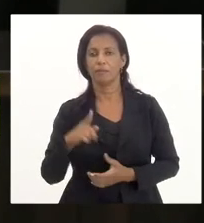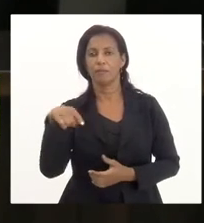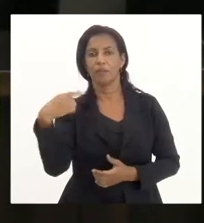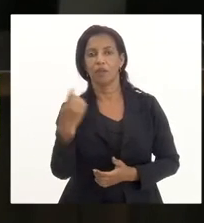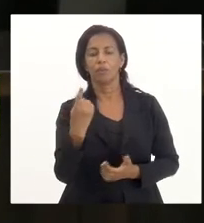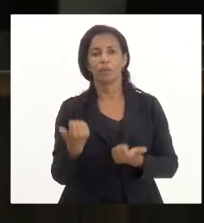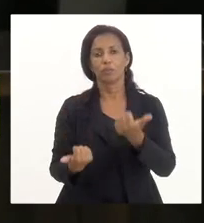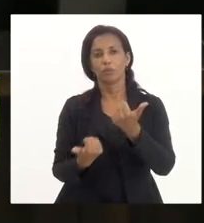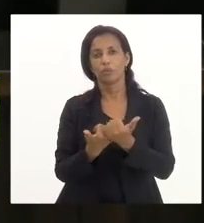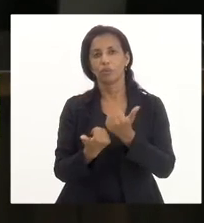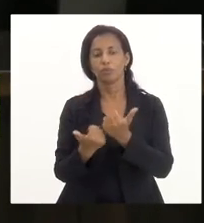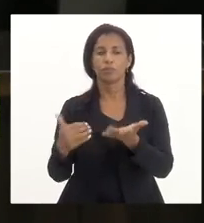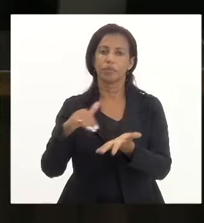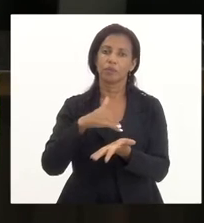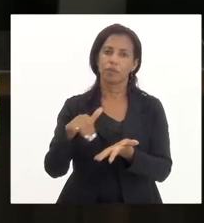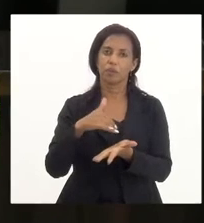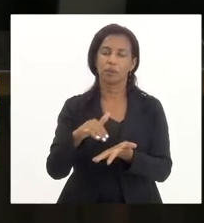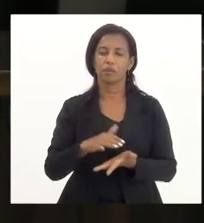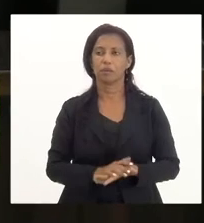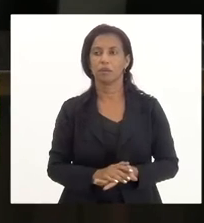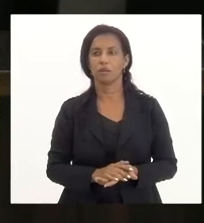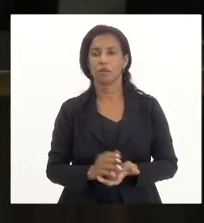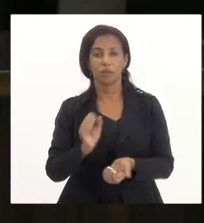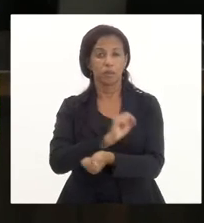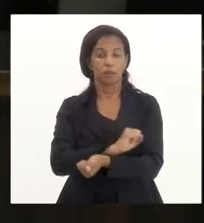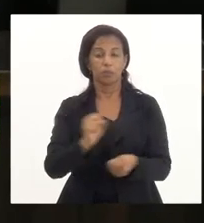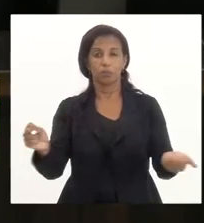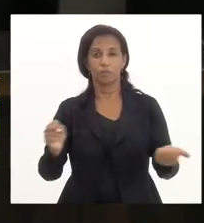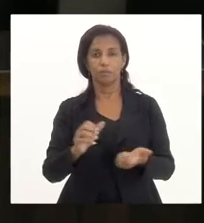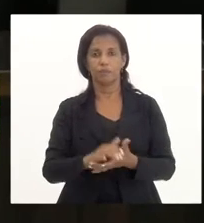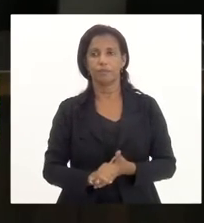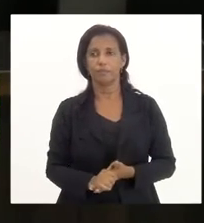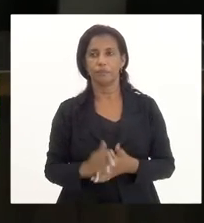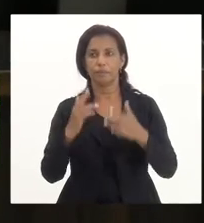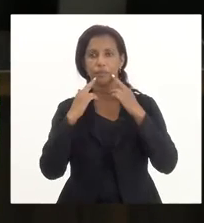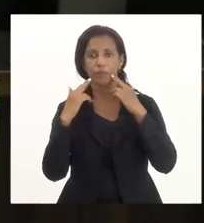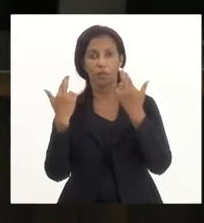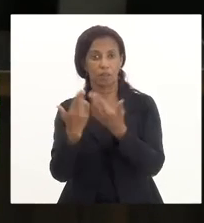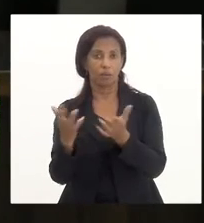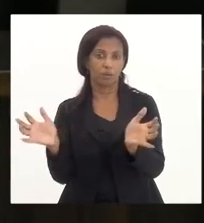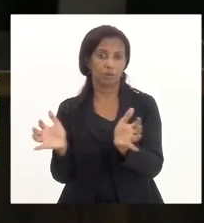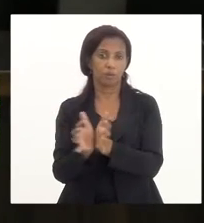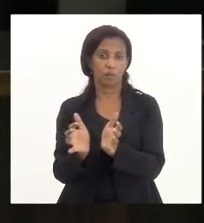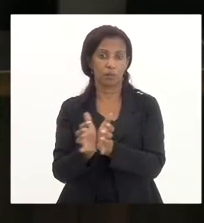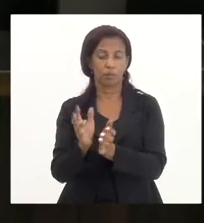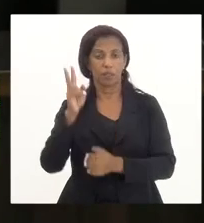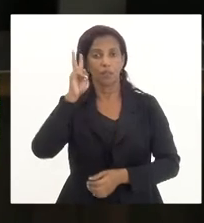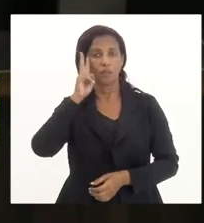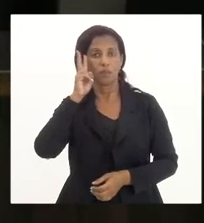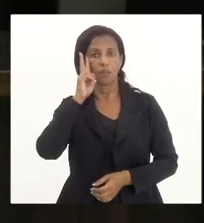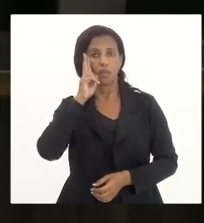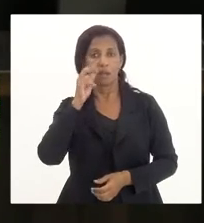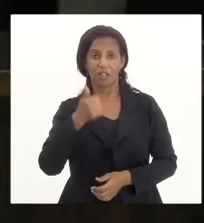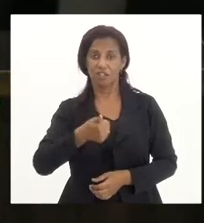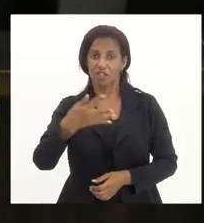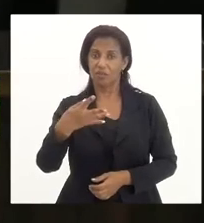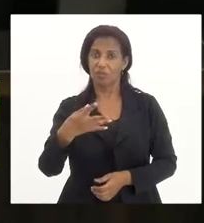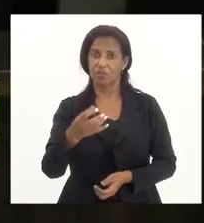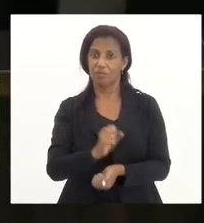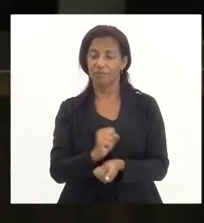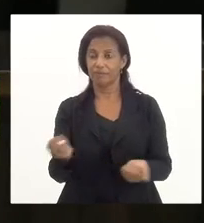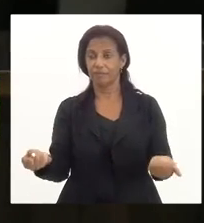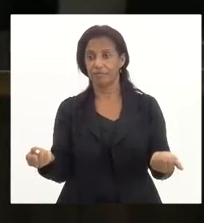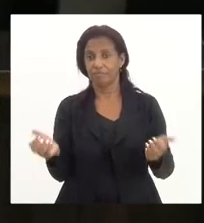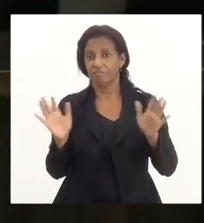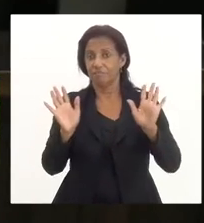nosso subsecretário que vai ser mais ou menos impossível ter reunião da comissão Vargas que segunda-feira eu acho que eu te fiz errada